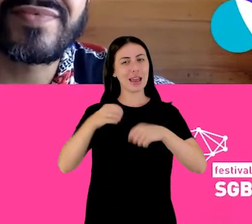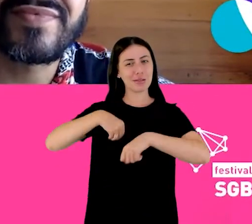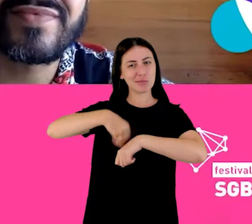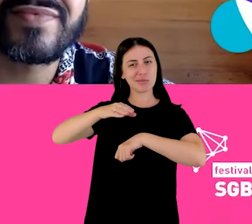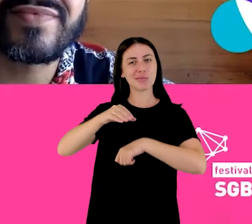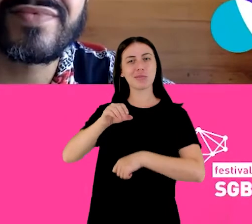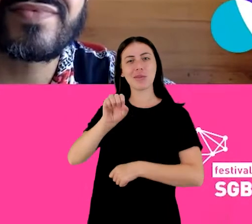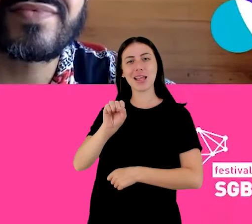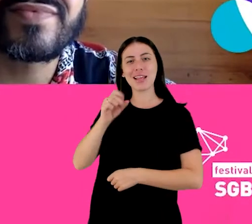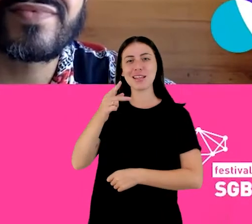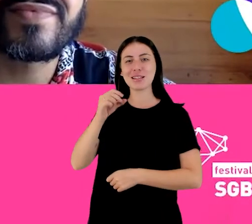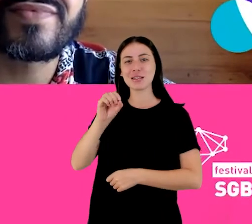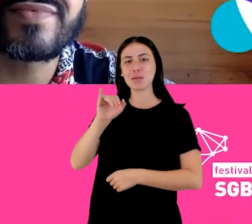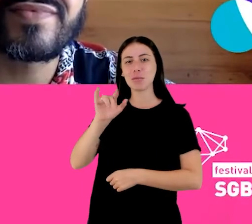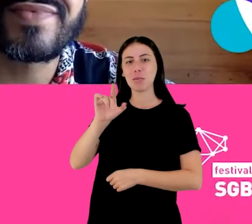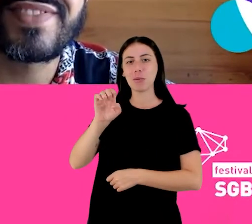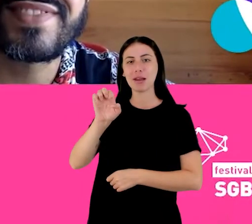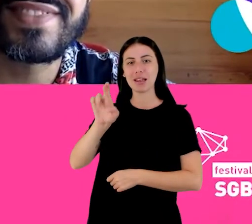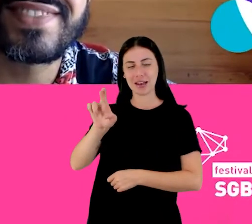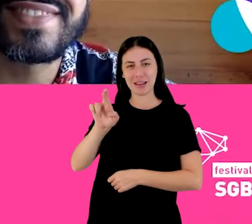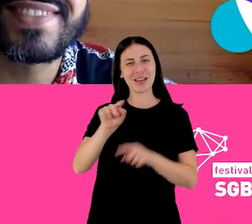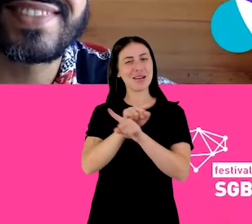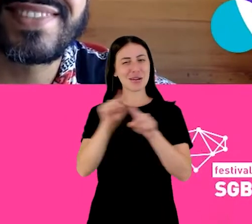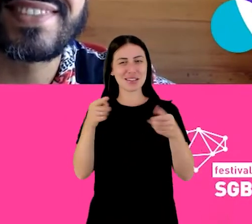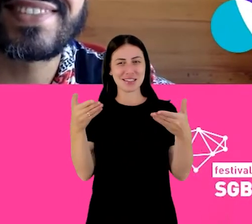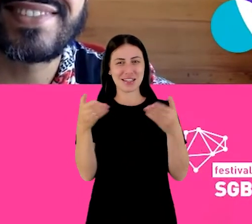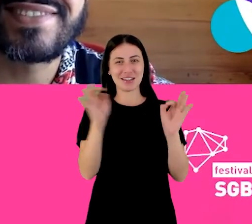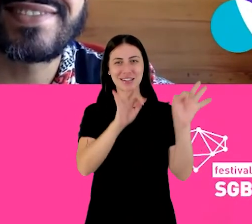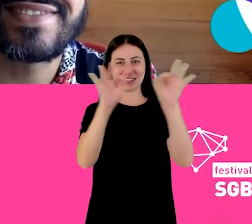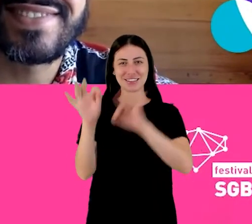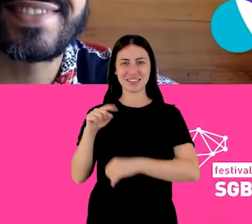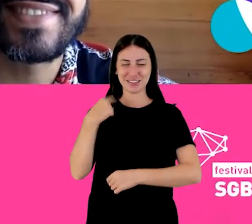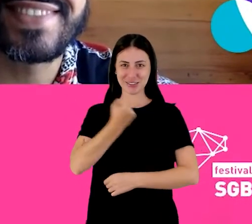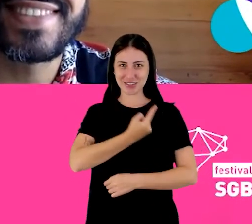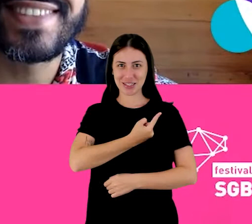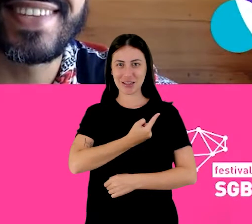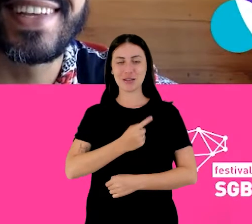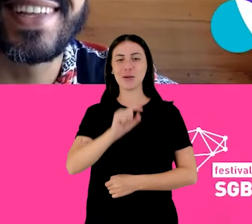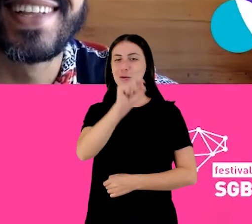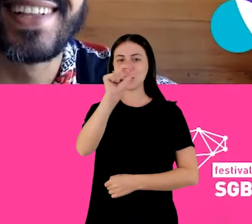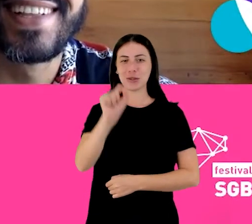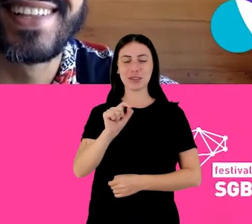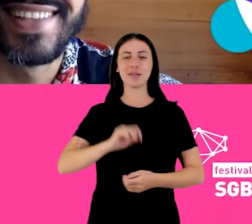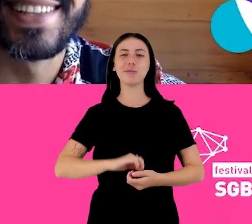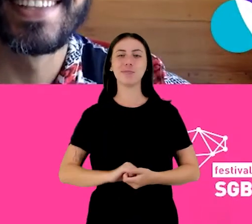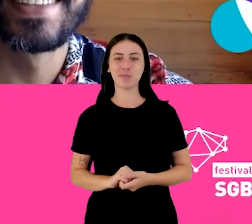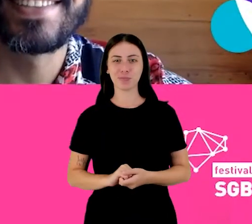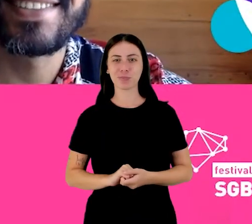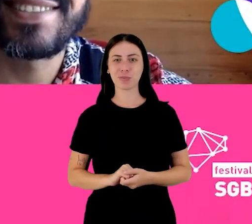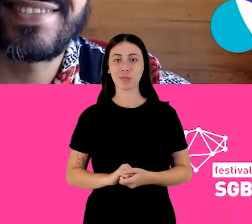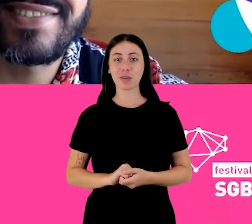é um pouco isso. E aí eu queria só dar um espaço, senão eu fico falando, que eu amo falar e tem pouco tempo, mas para quem está